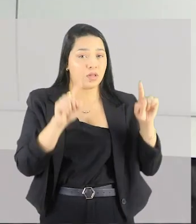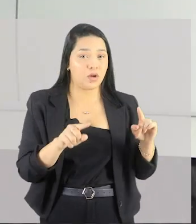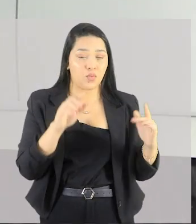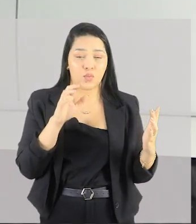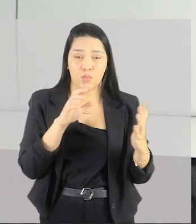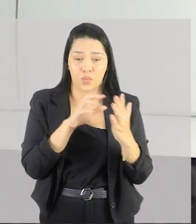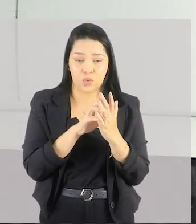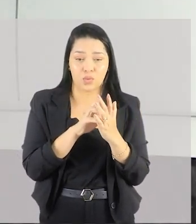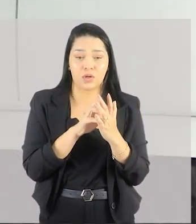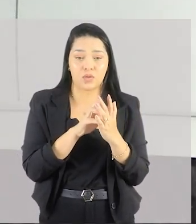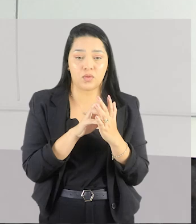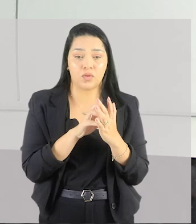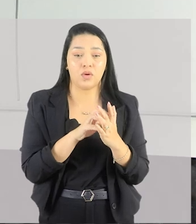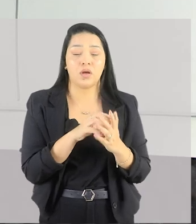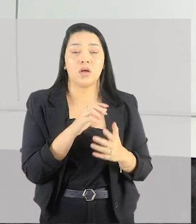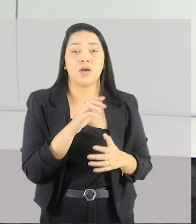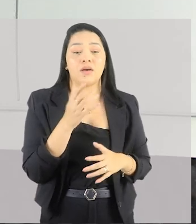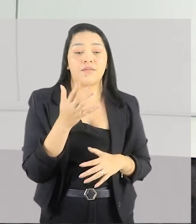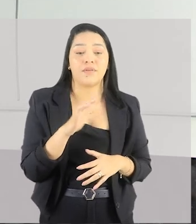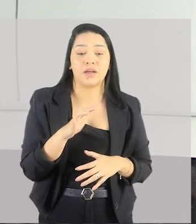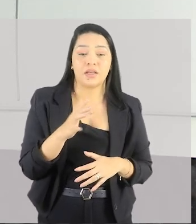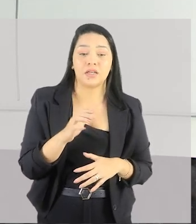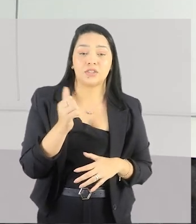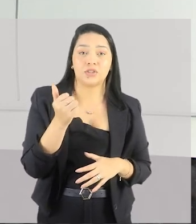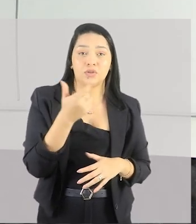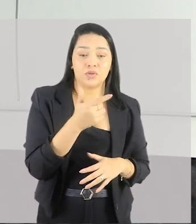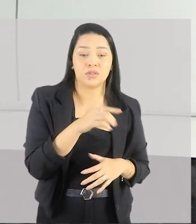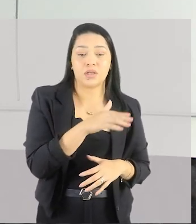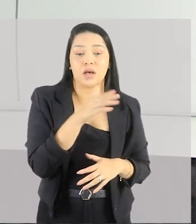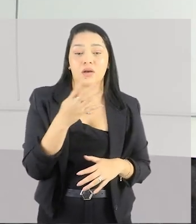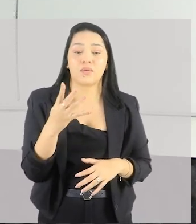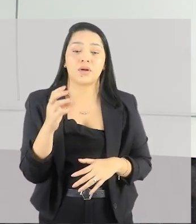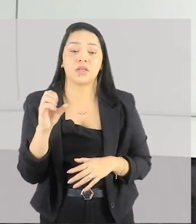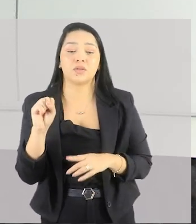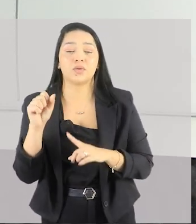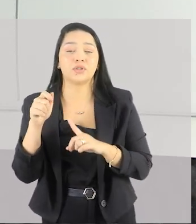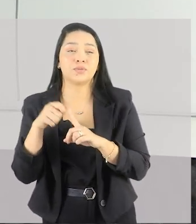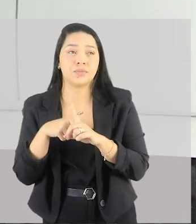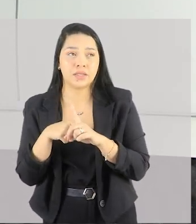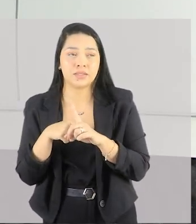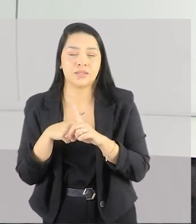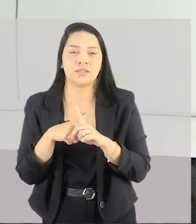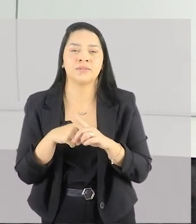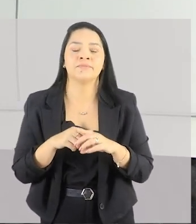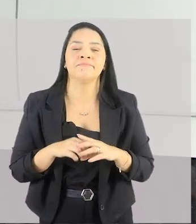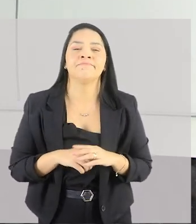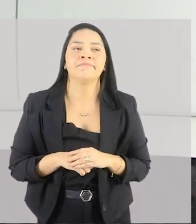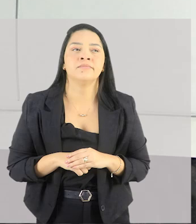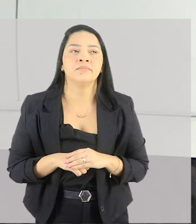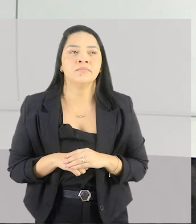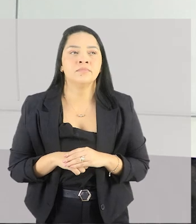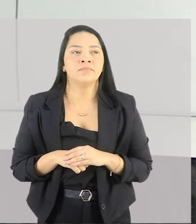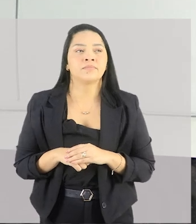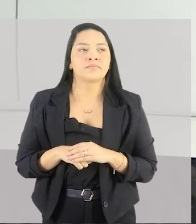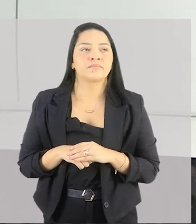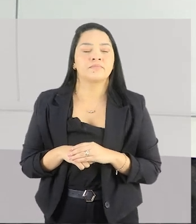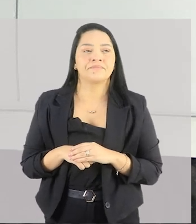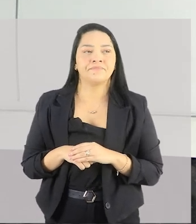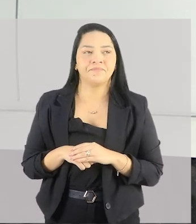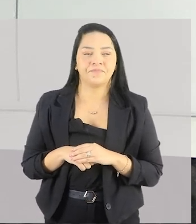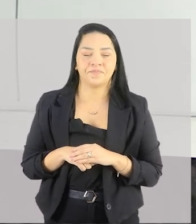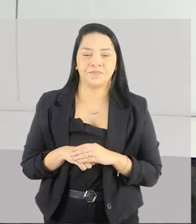público, né, varia de 12 a quanto? A